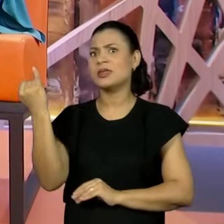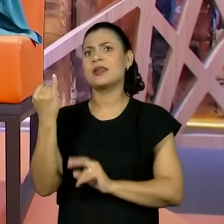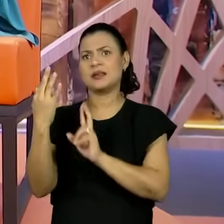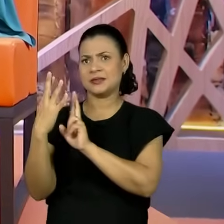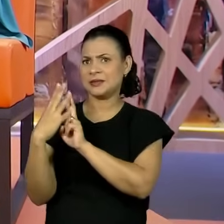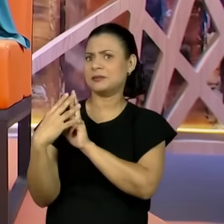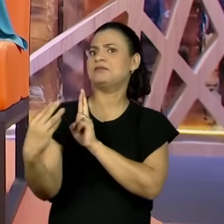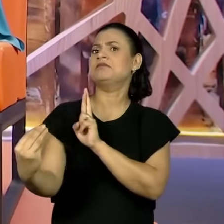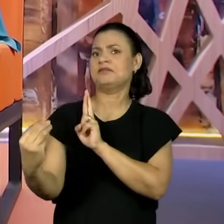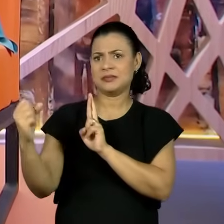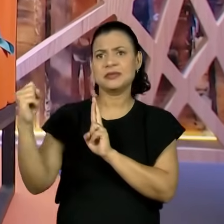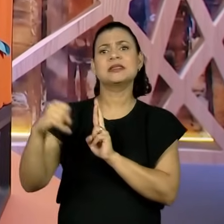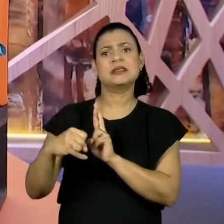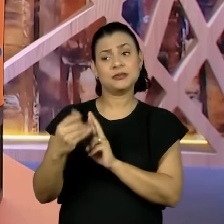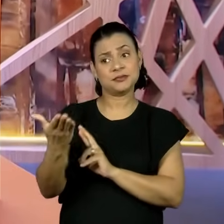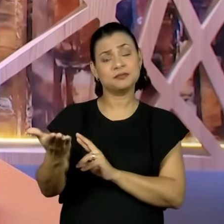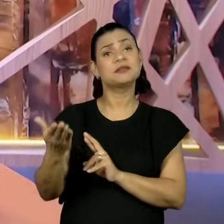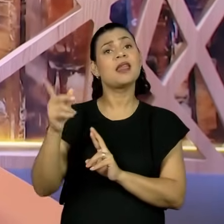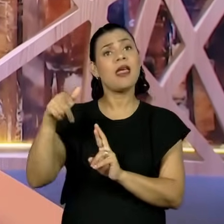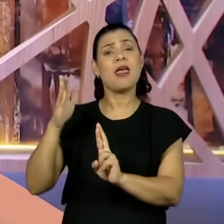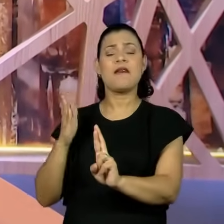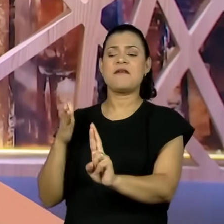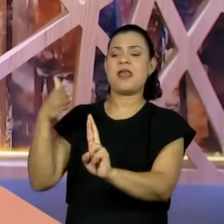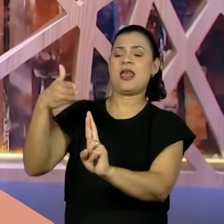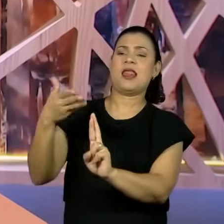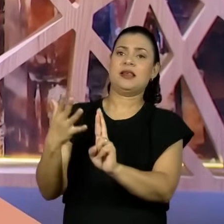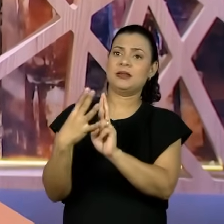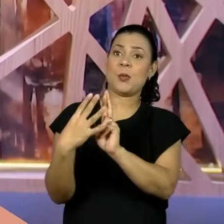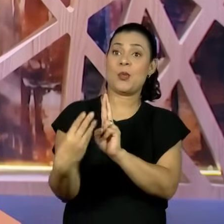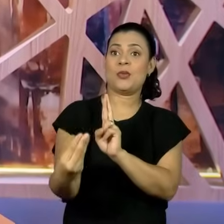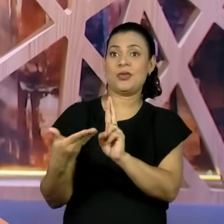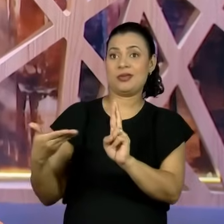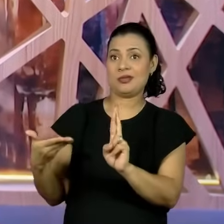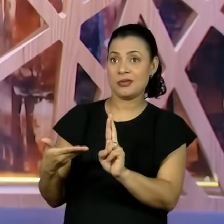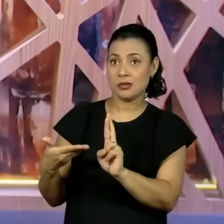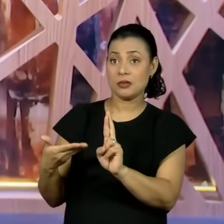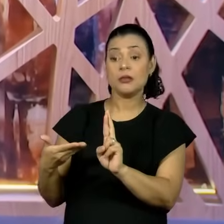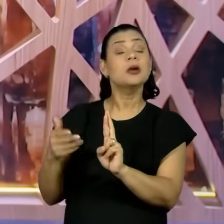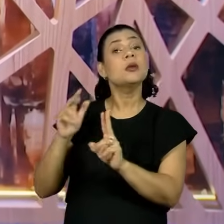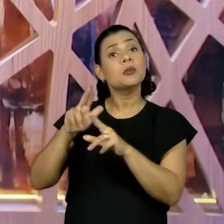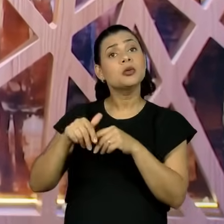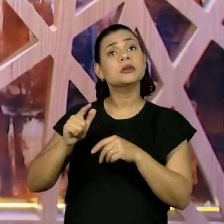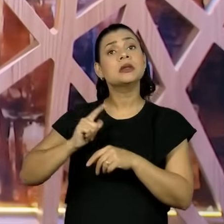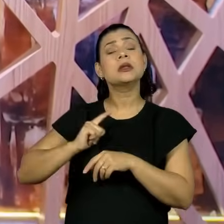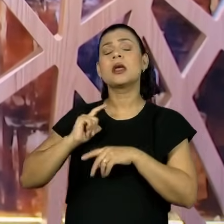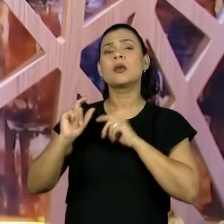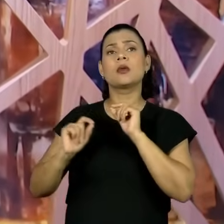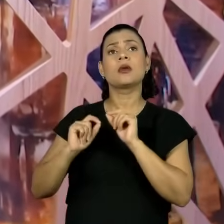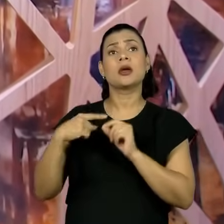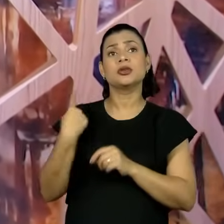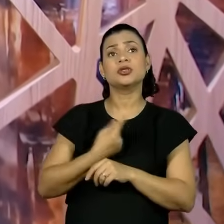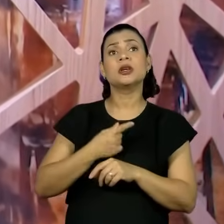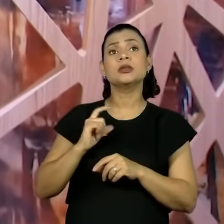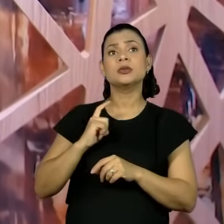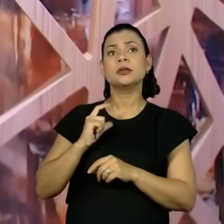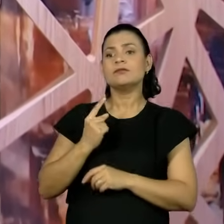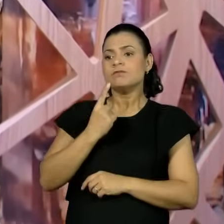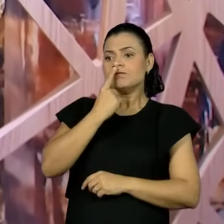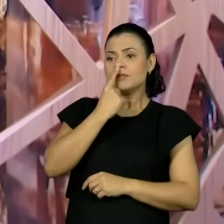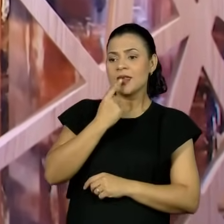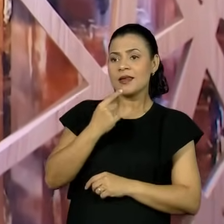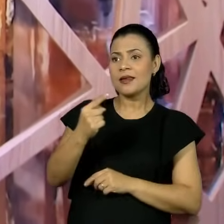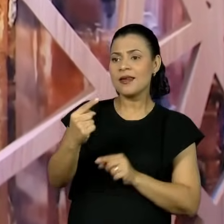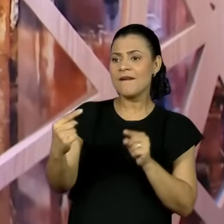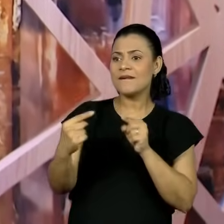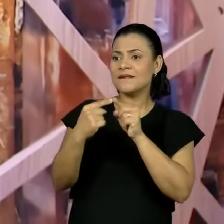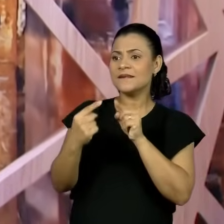mesma disse, referência. A gente cria sistemas de identificação para a gente ter